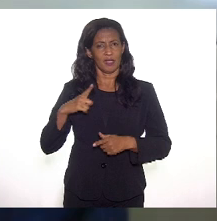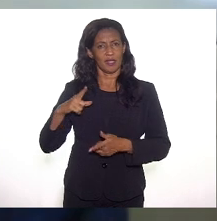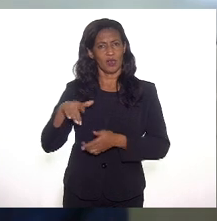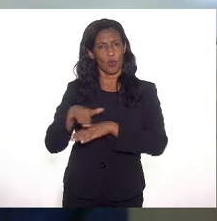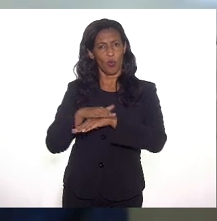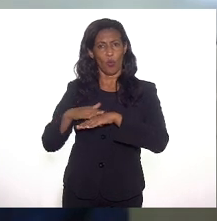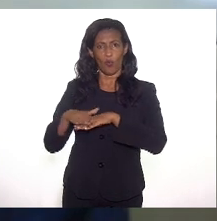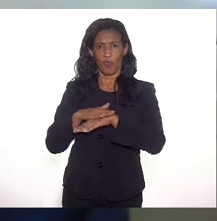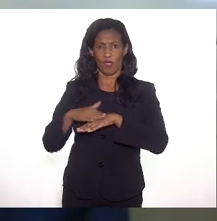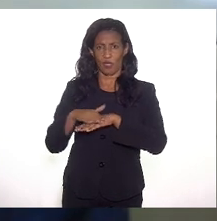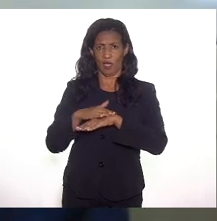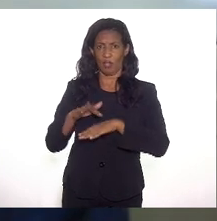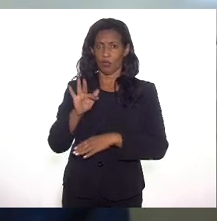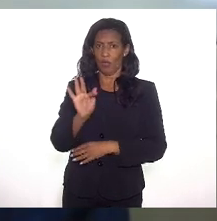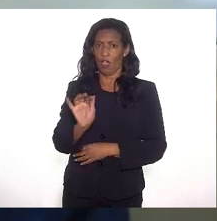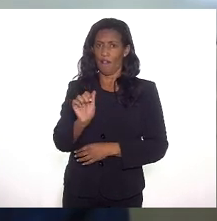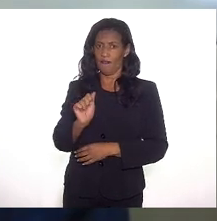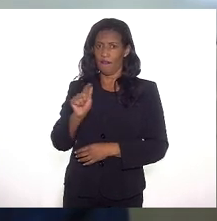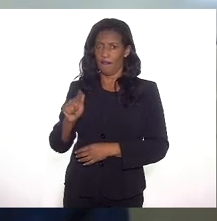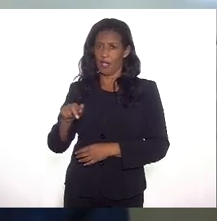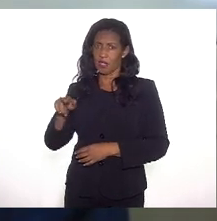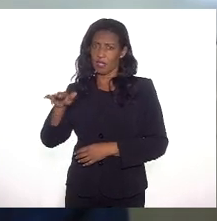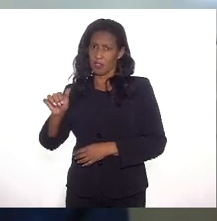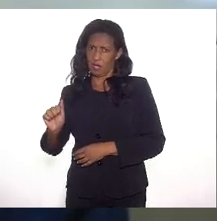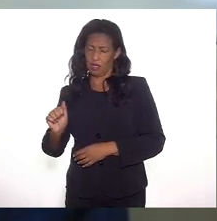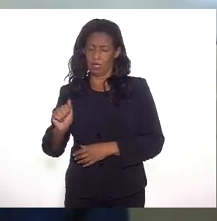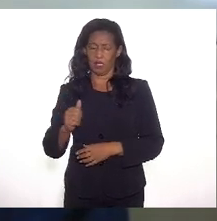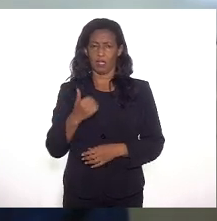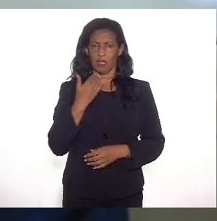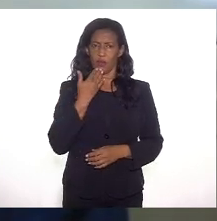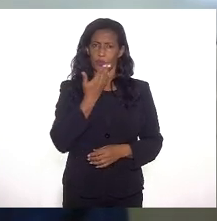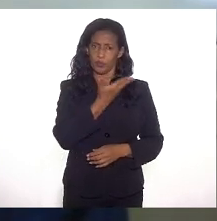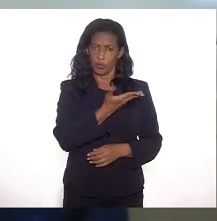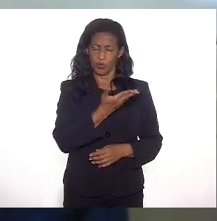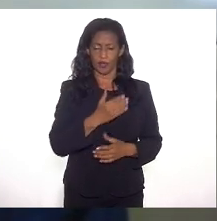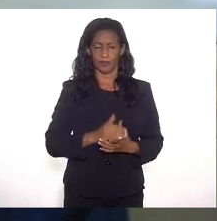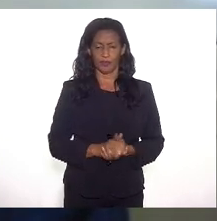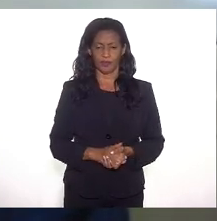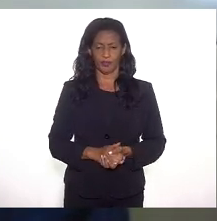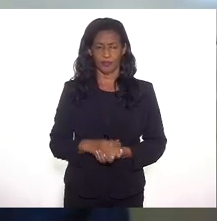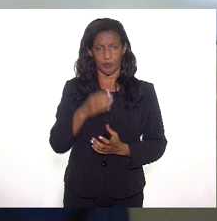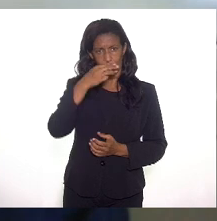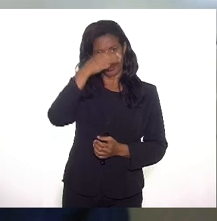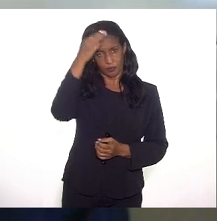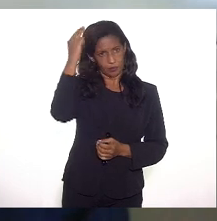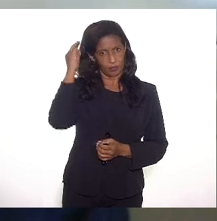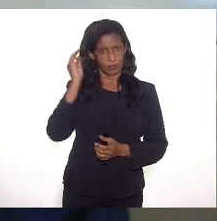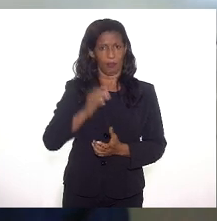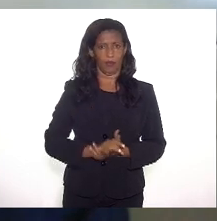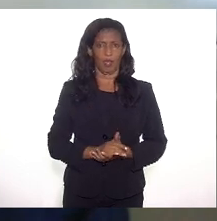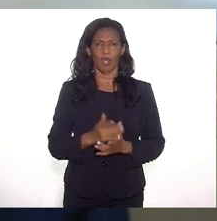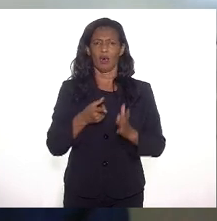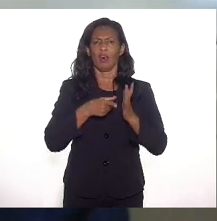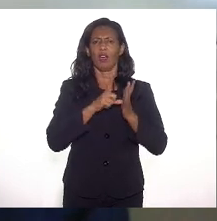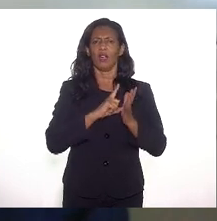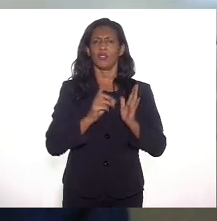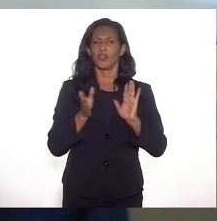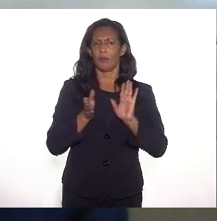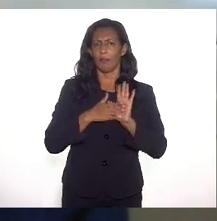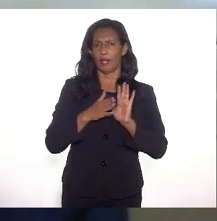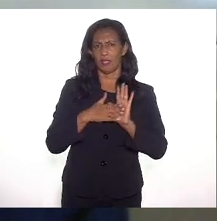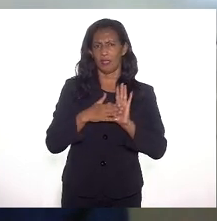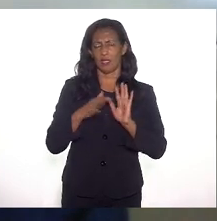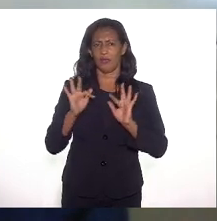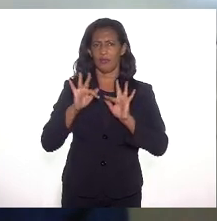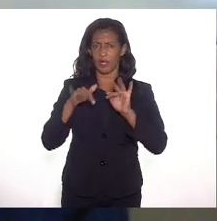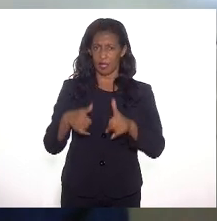com a Fazenda. Então, eu sugeri a Vossa Excelência, deputado Márcio Pacheco, antes de emitir o parecer final sobre